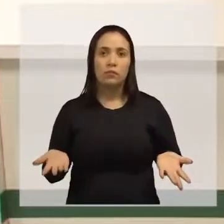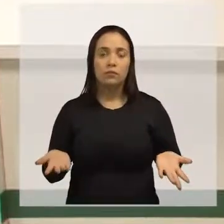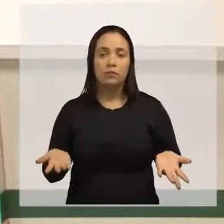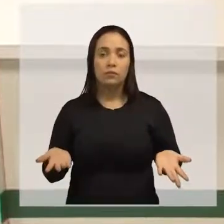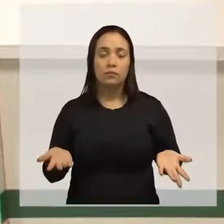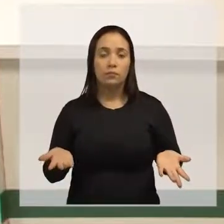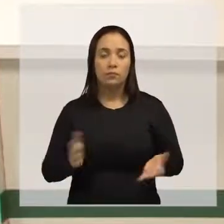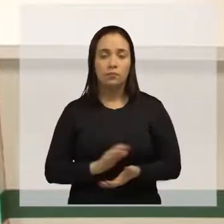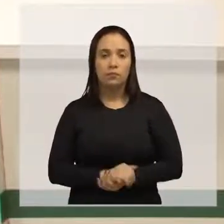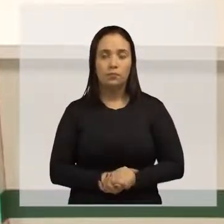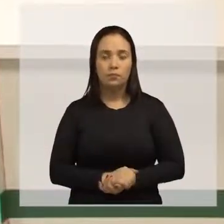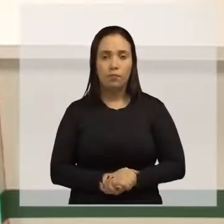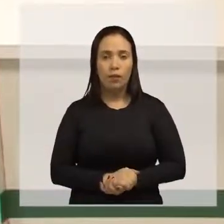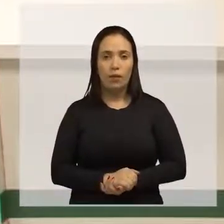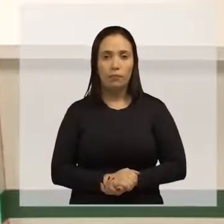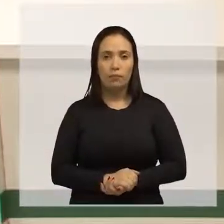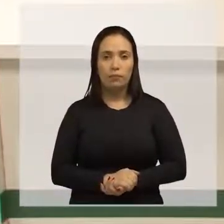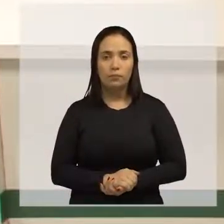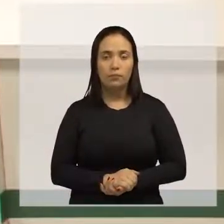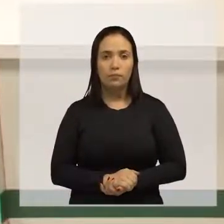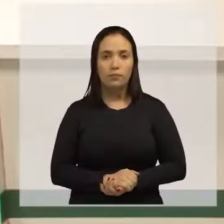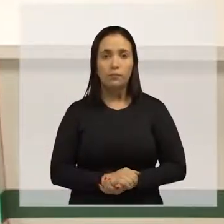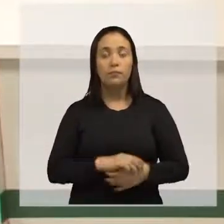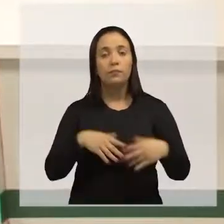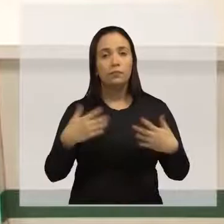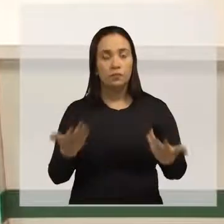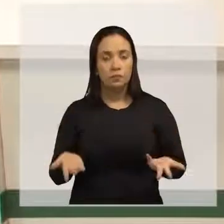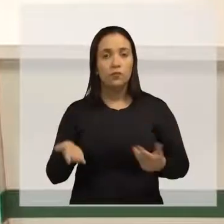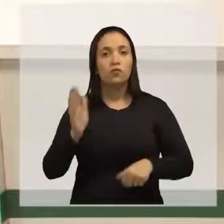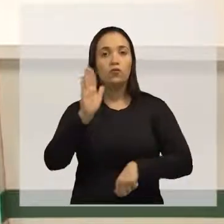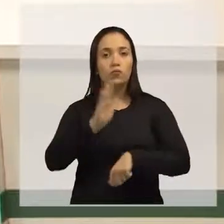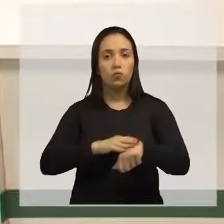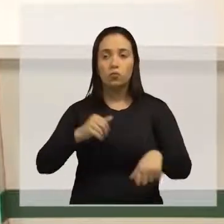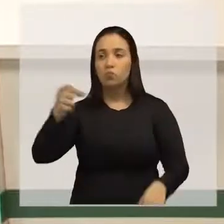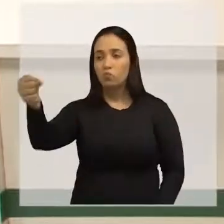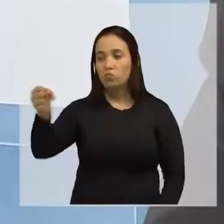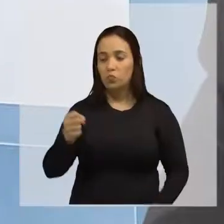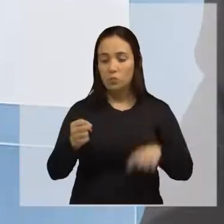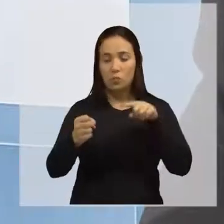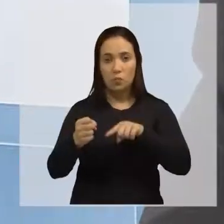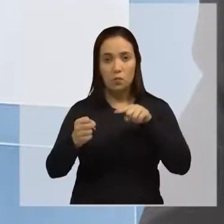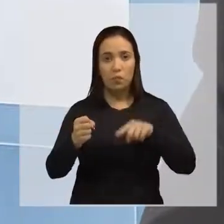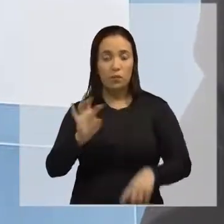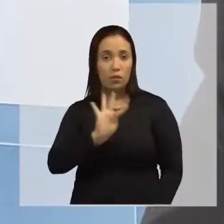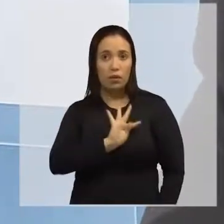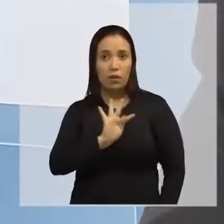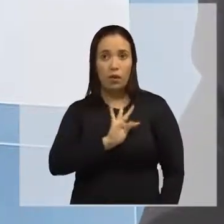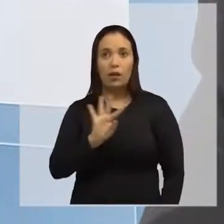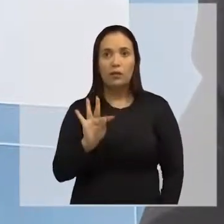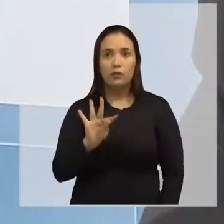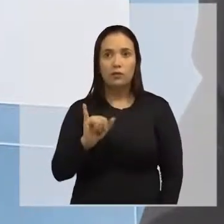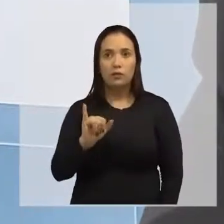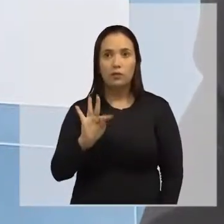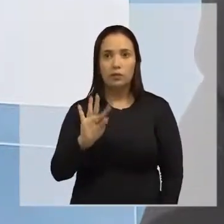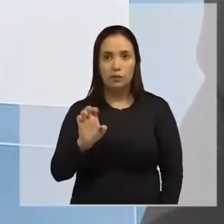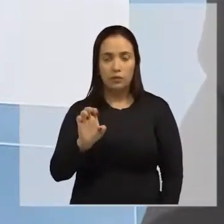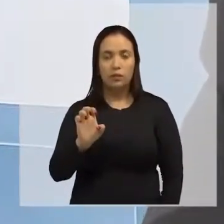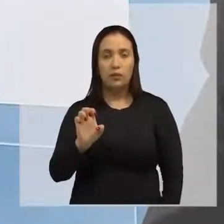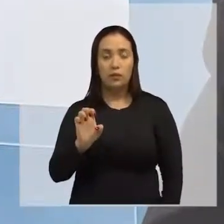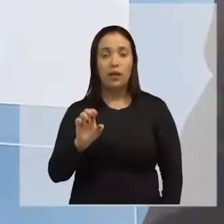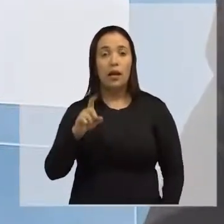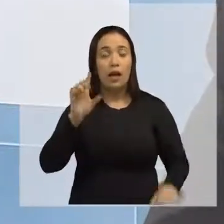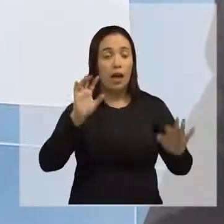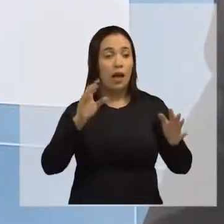seleção. Quando não tinha um jeito, chamaram o homem que era para ter sido chamado. Desde o início. Quando